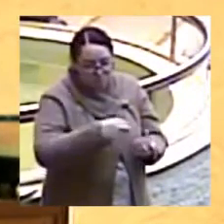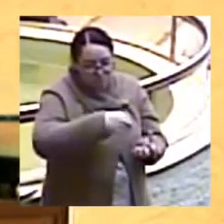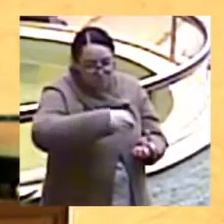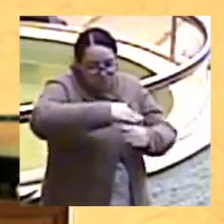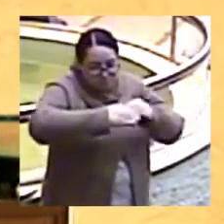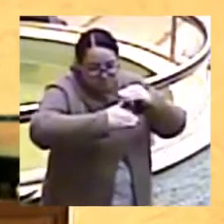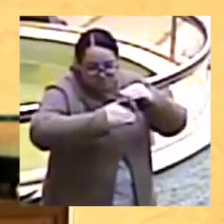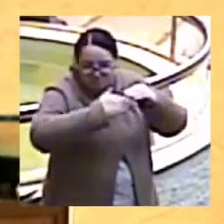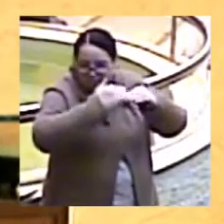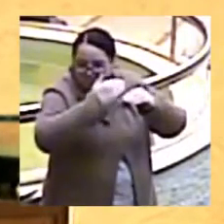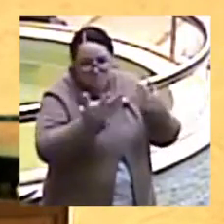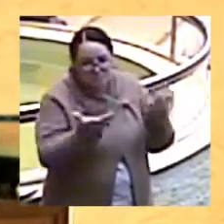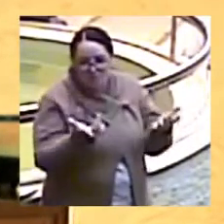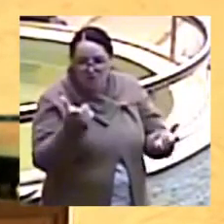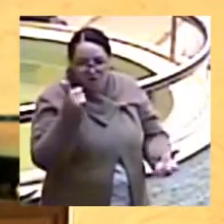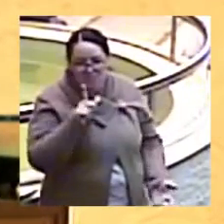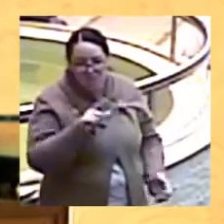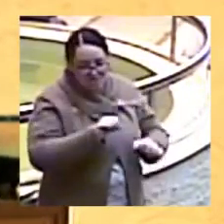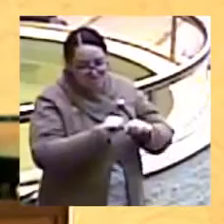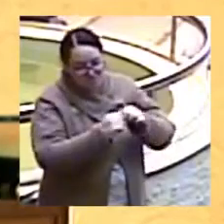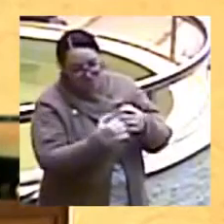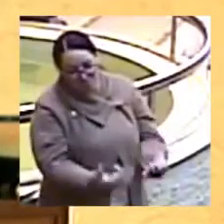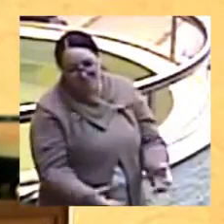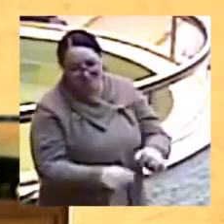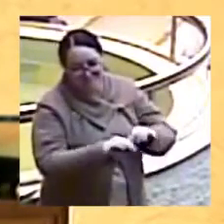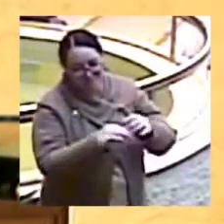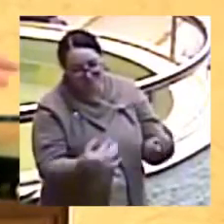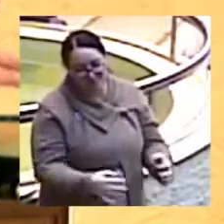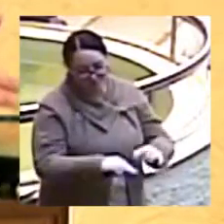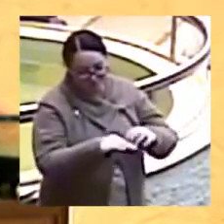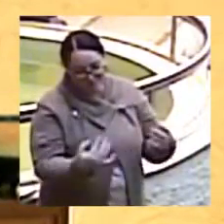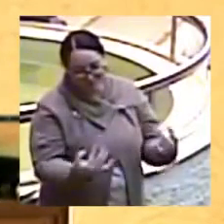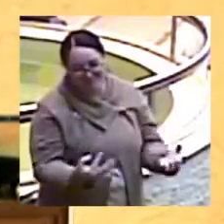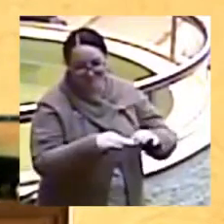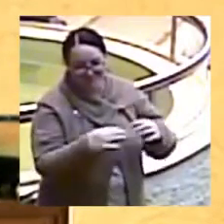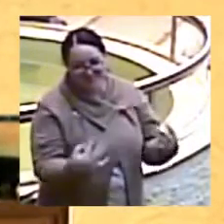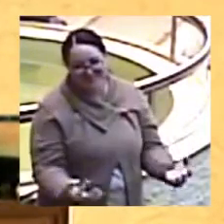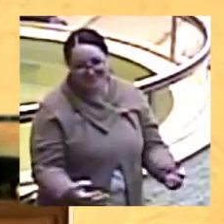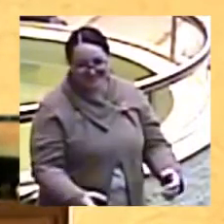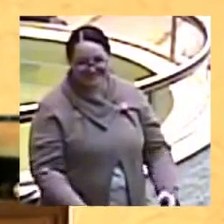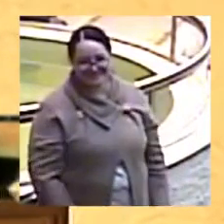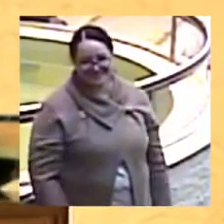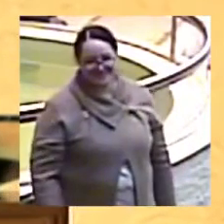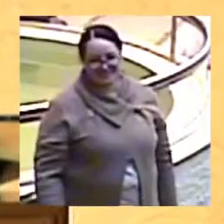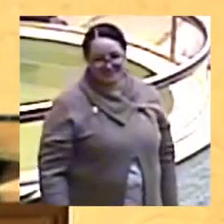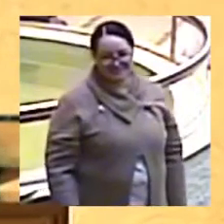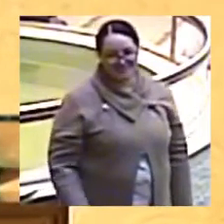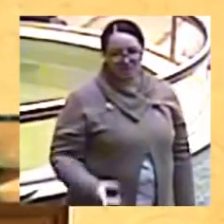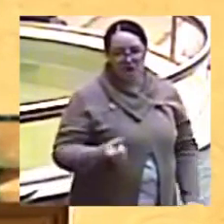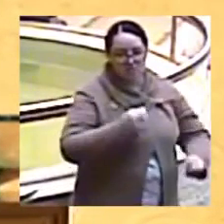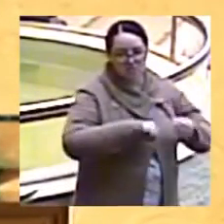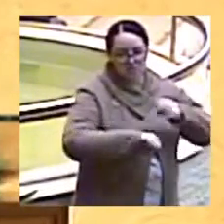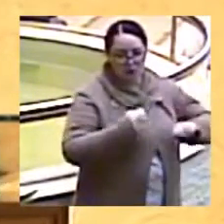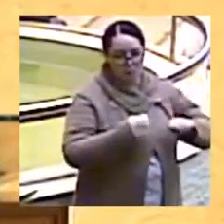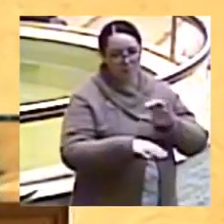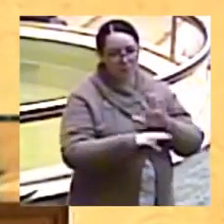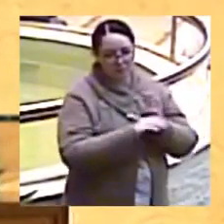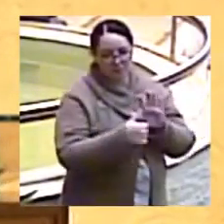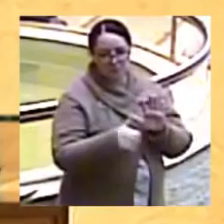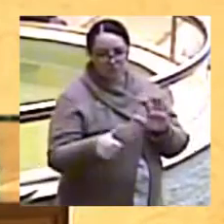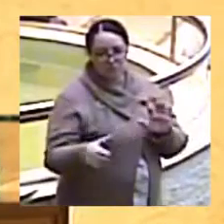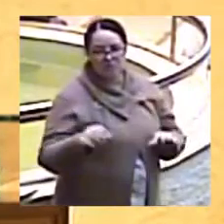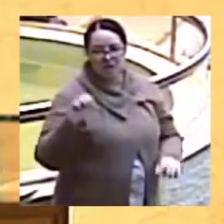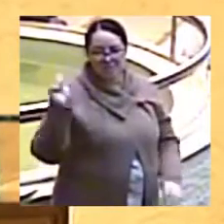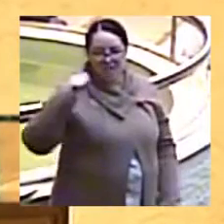ela se desespera. Esta é a realidade. E não é diferente neste caso de Salmos 11. Parece que Davi